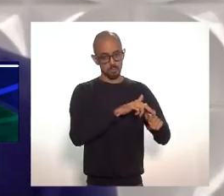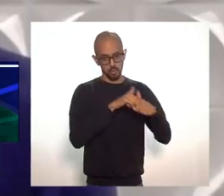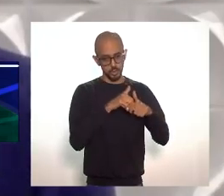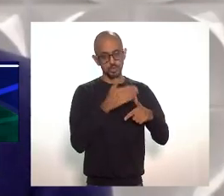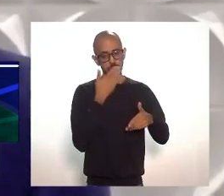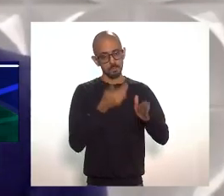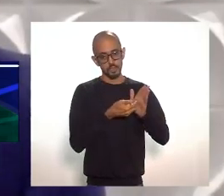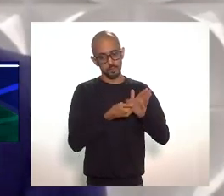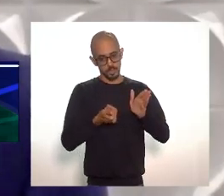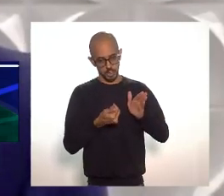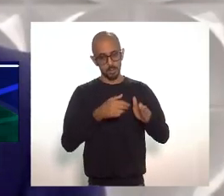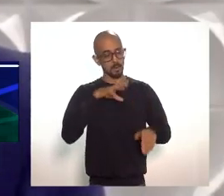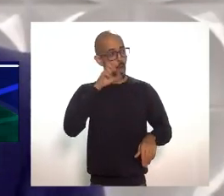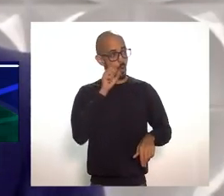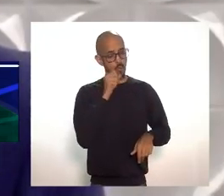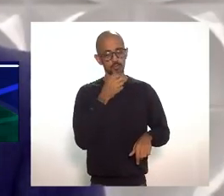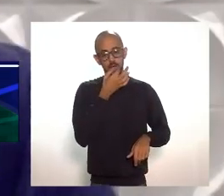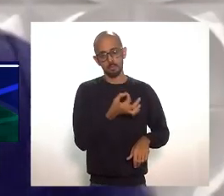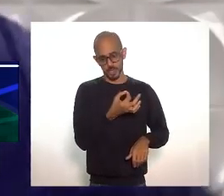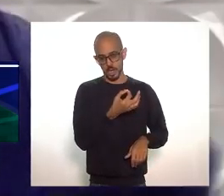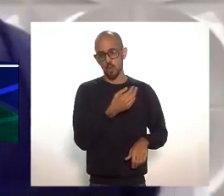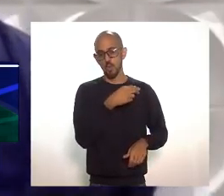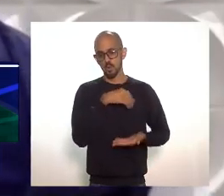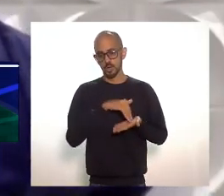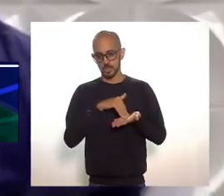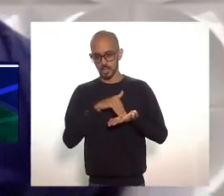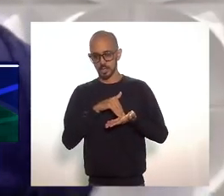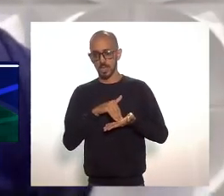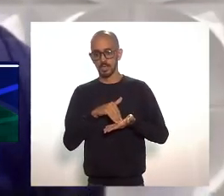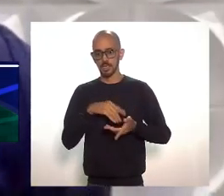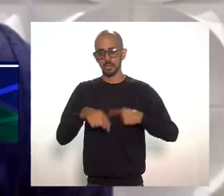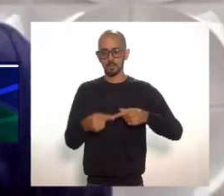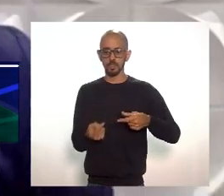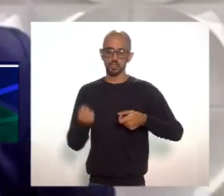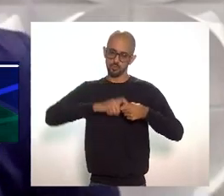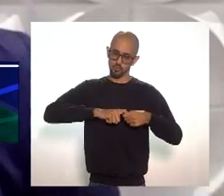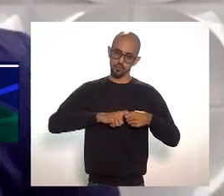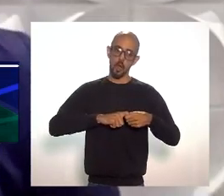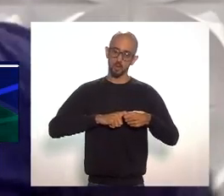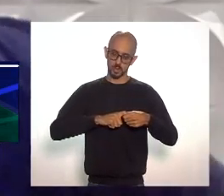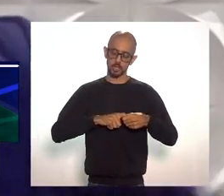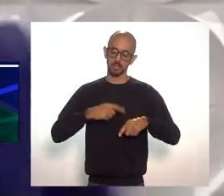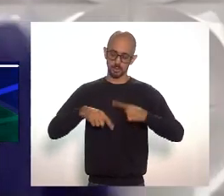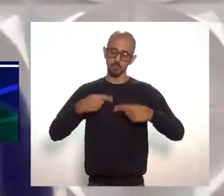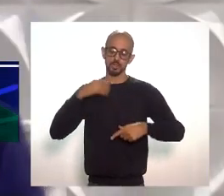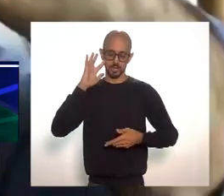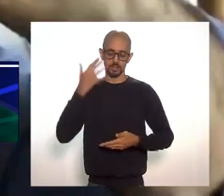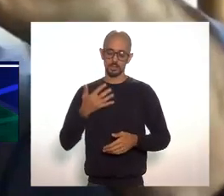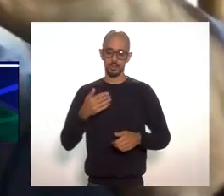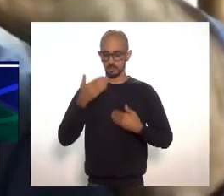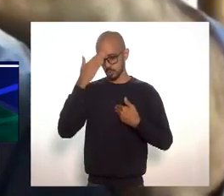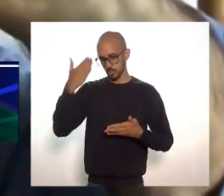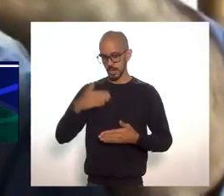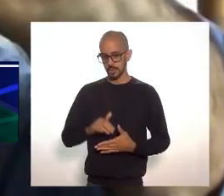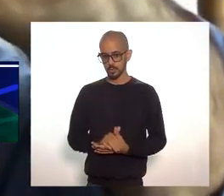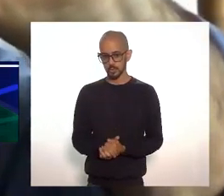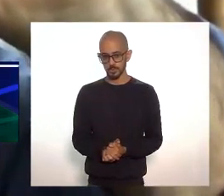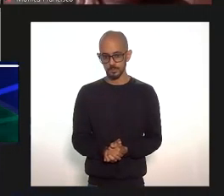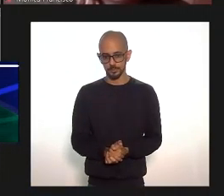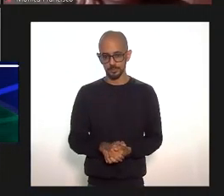essa pessoa, né, e aí trazê-lo de pauta após essa decisão. Obrigada, sim? Presidente,